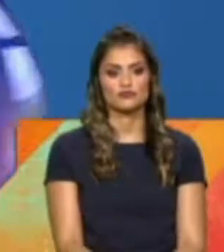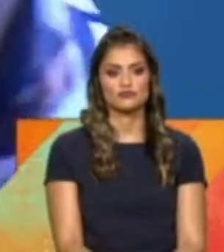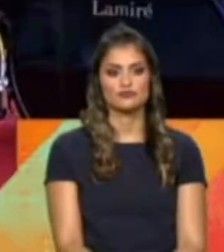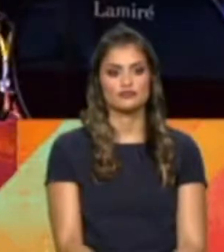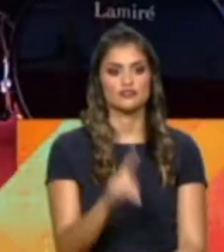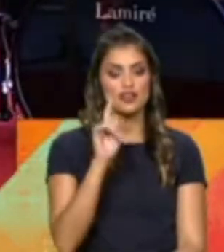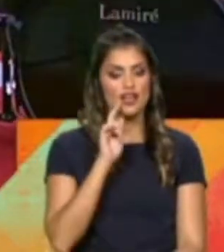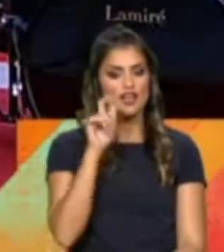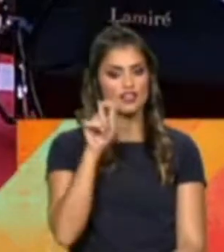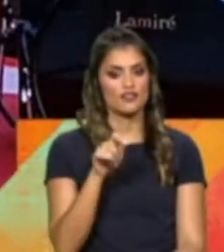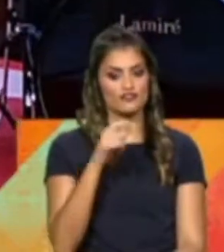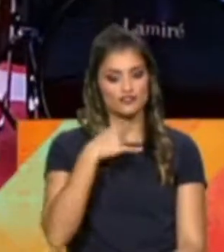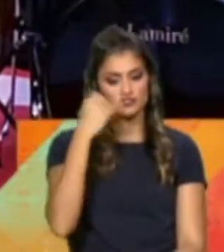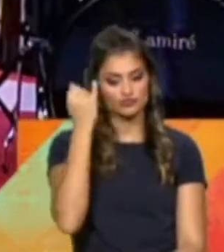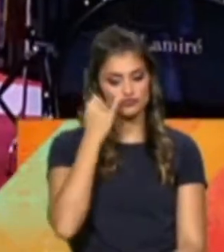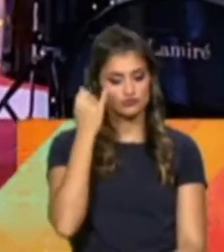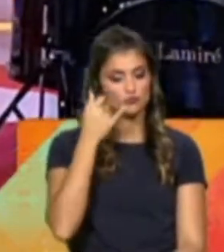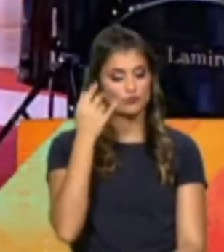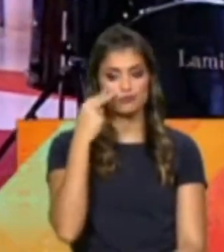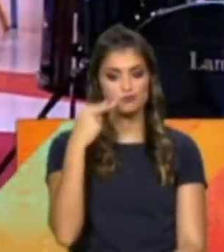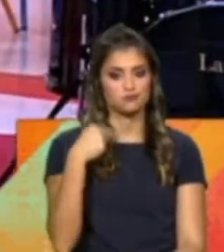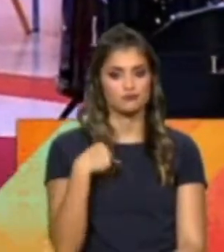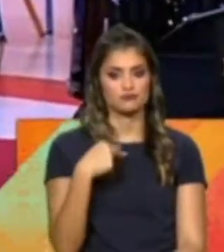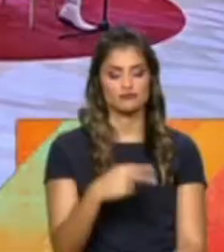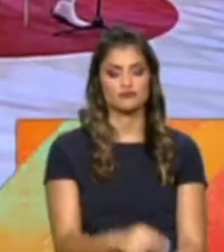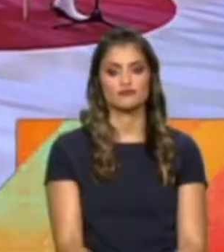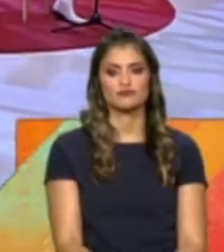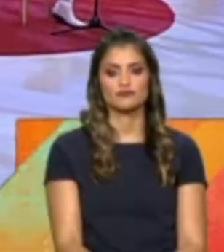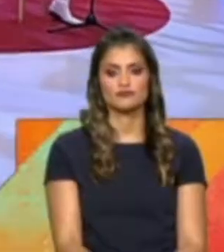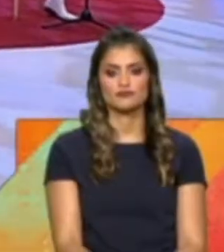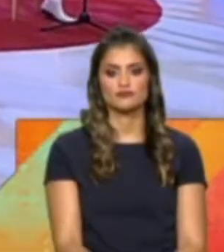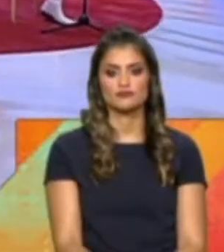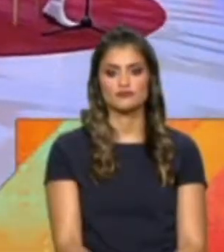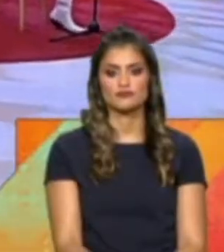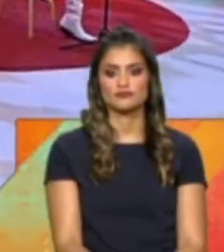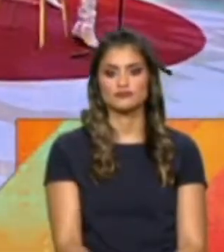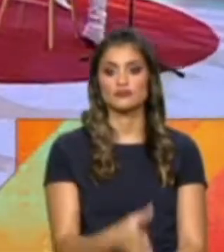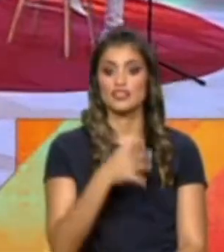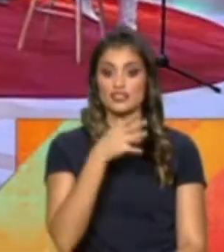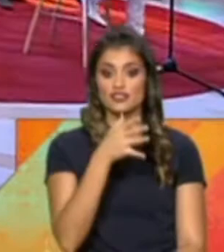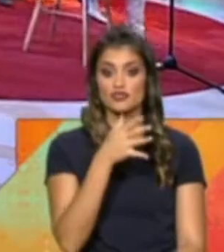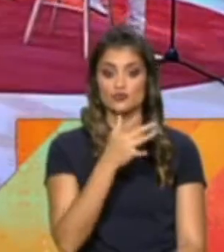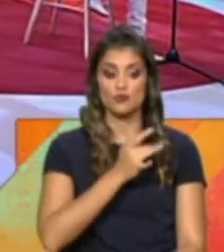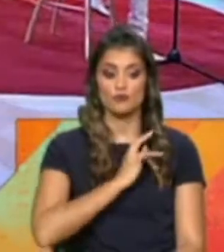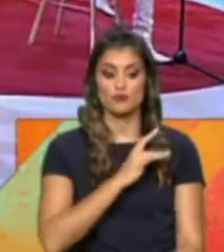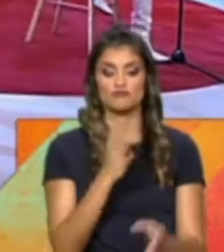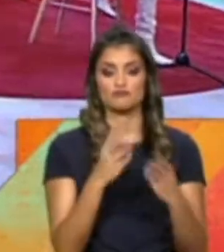Ela finge-me nem ver e diz que o amor,